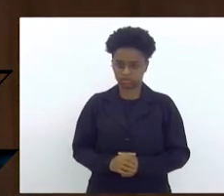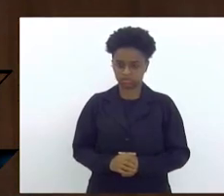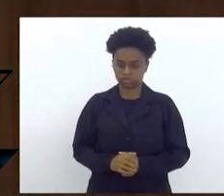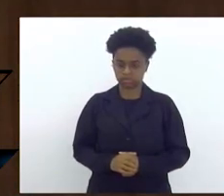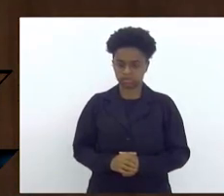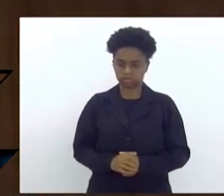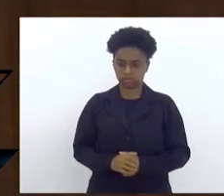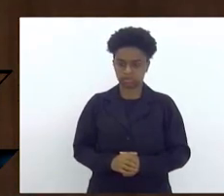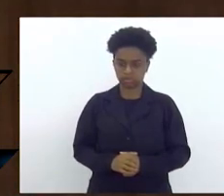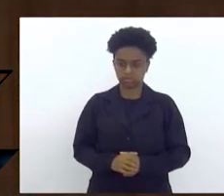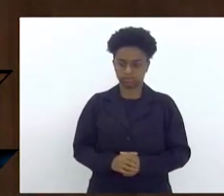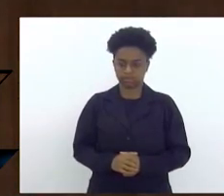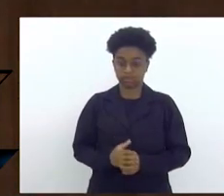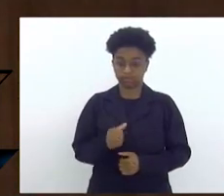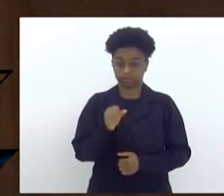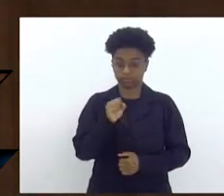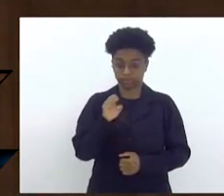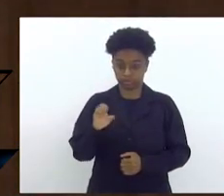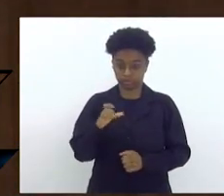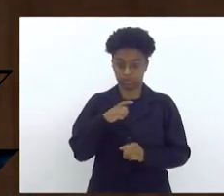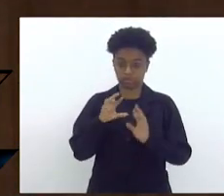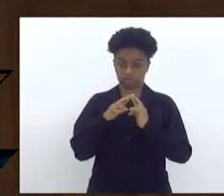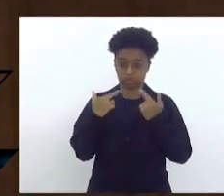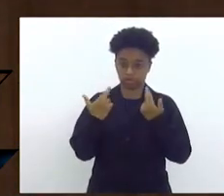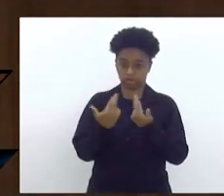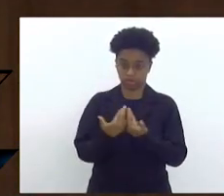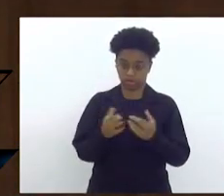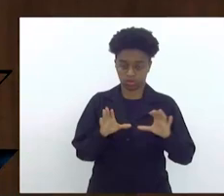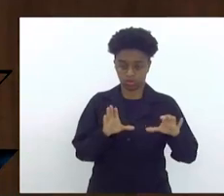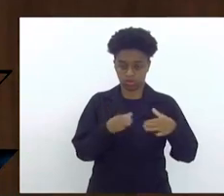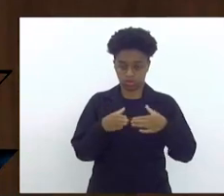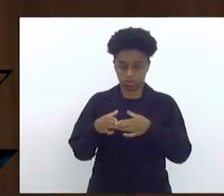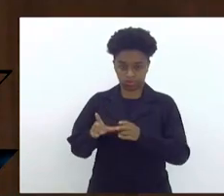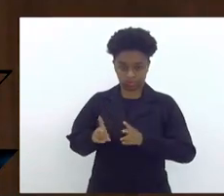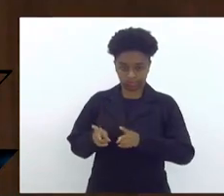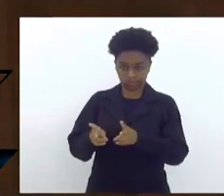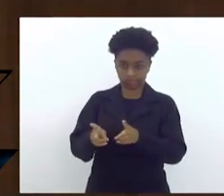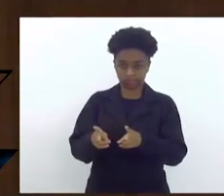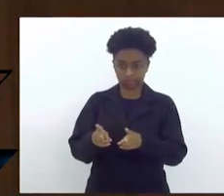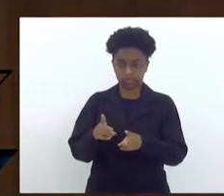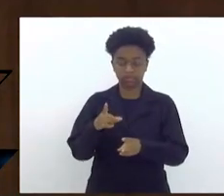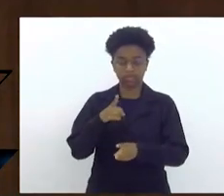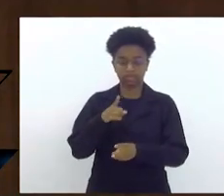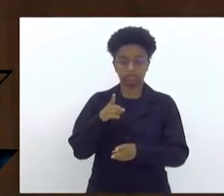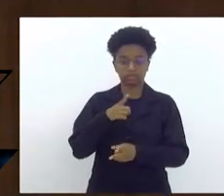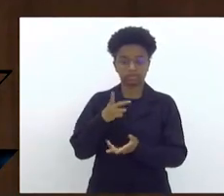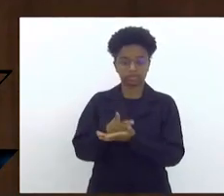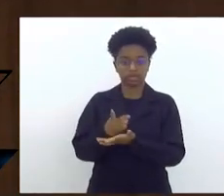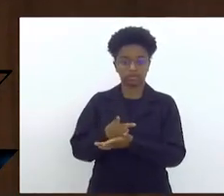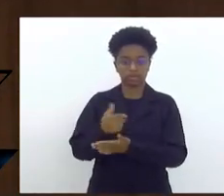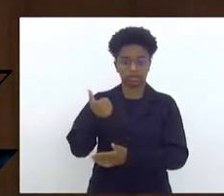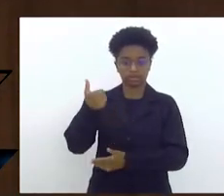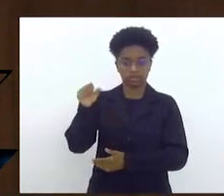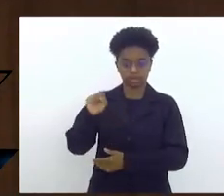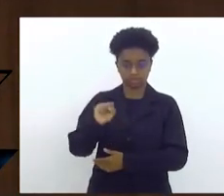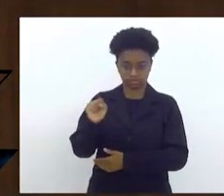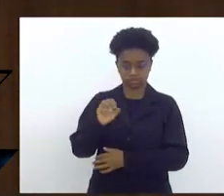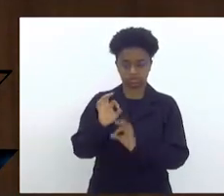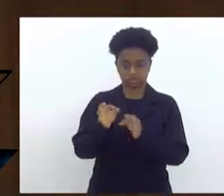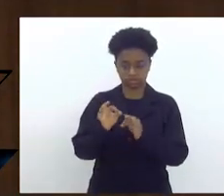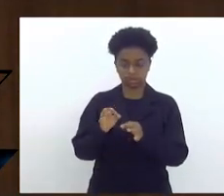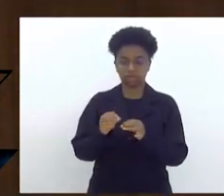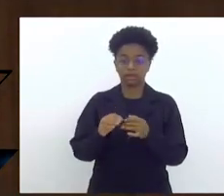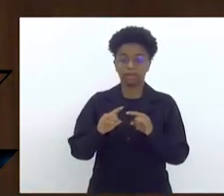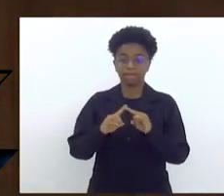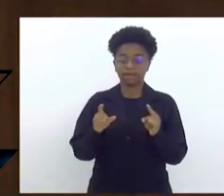quando a gente tem reunião das comissões permanentes essa reunião são 18º andar e quando a